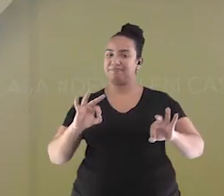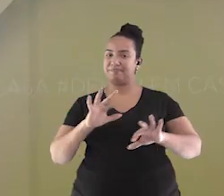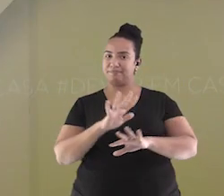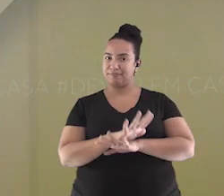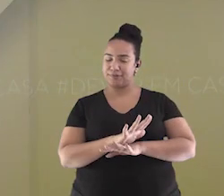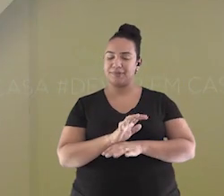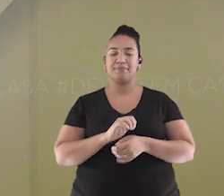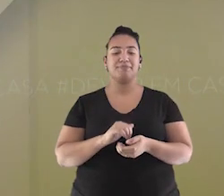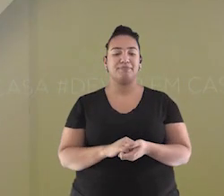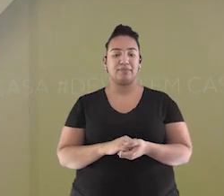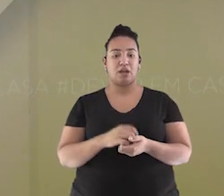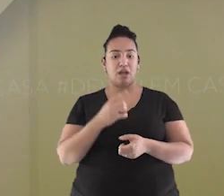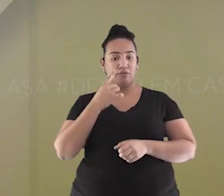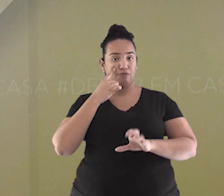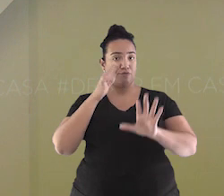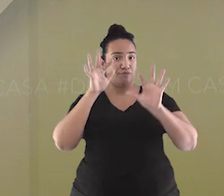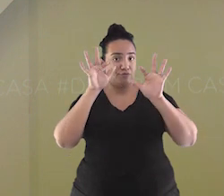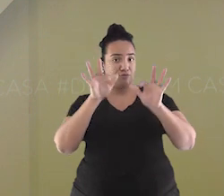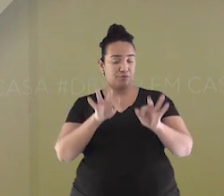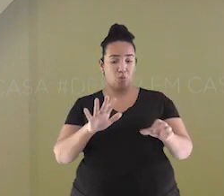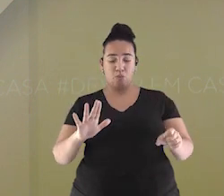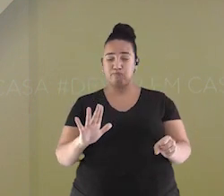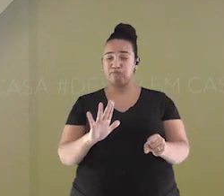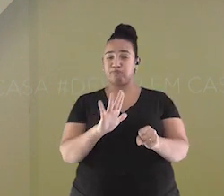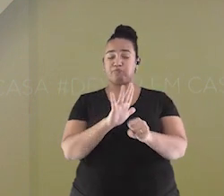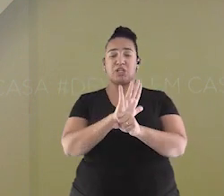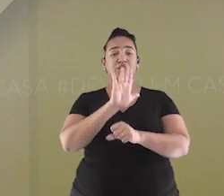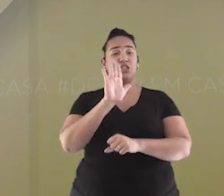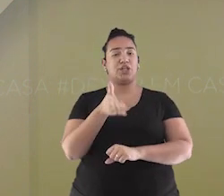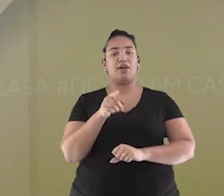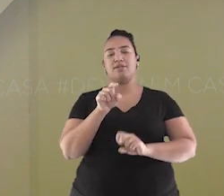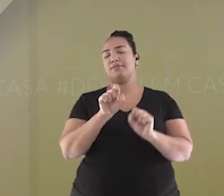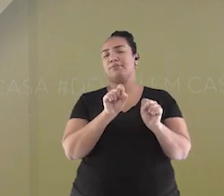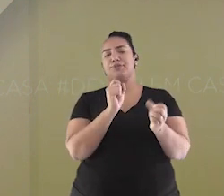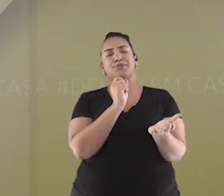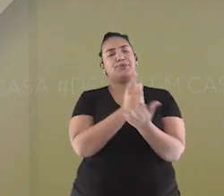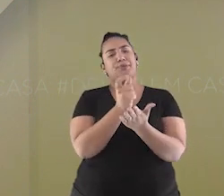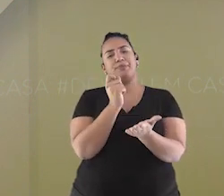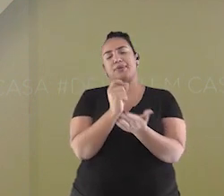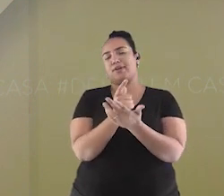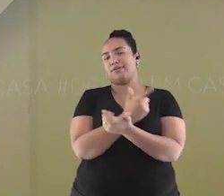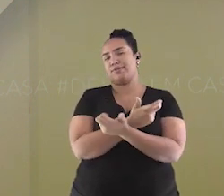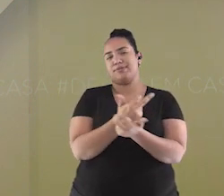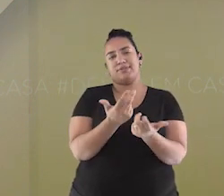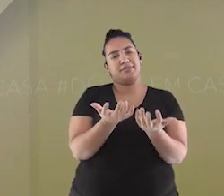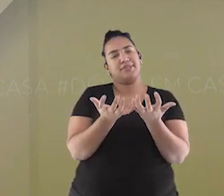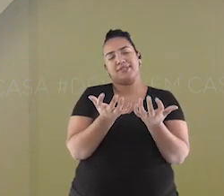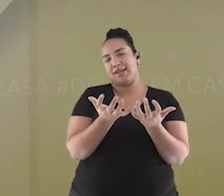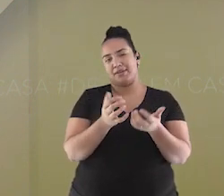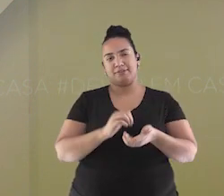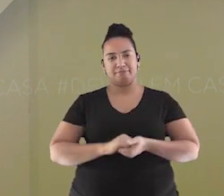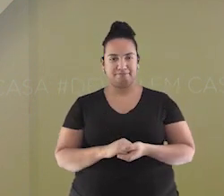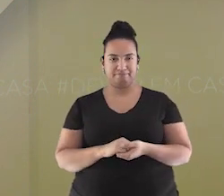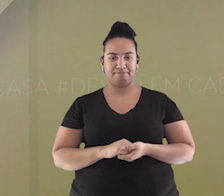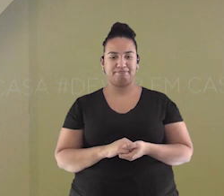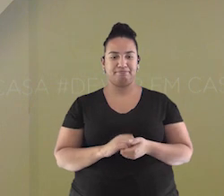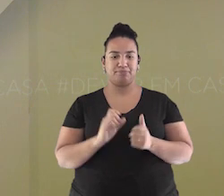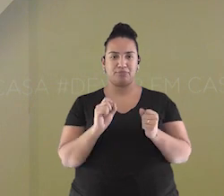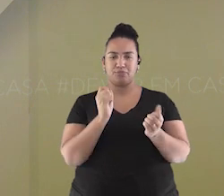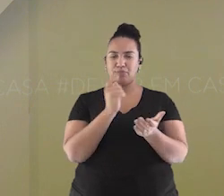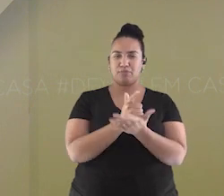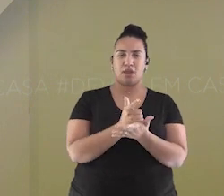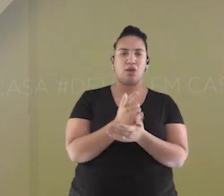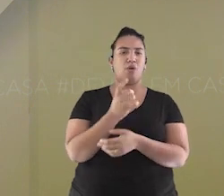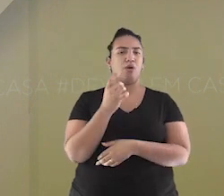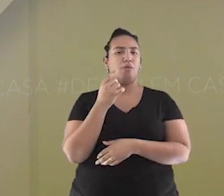E tá pronto. No final, quando você encher o seu potinho aí, você pode gastar esse dinheiro que você juntou com o que você quiser comprar,